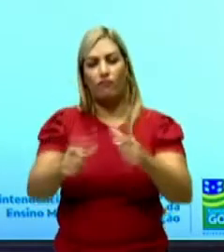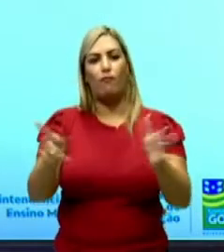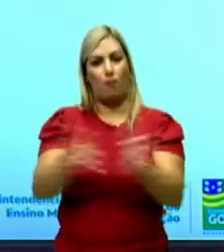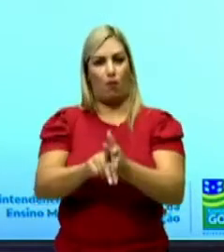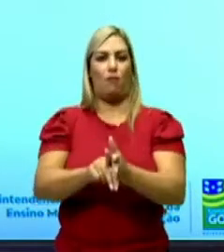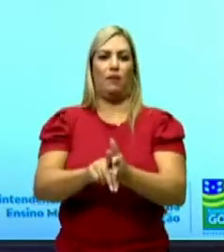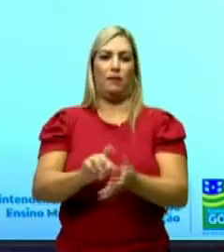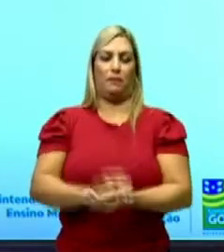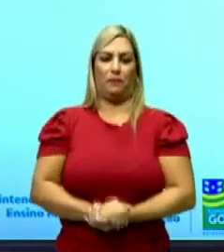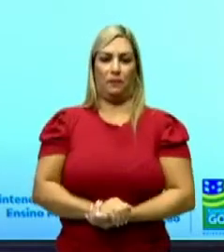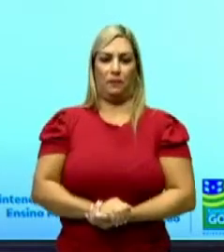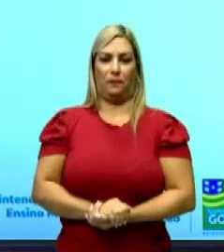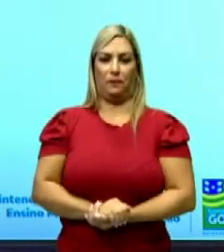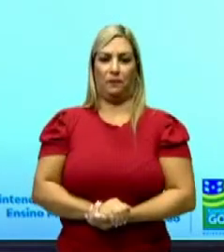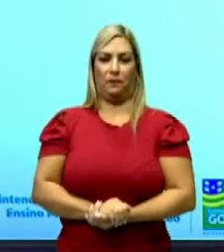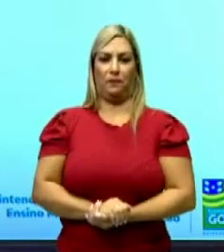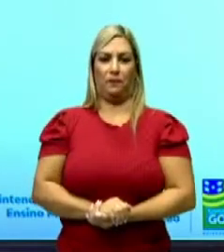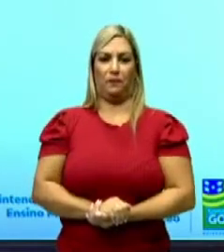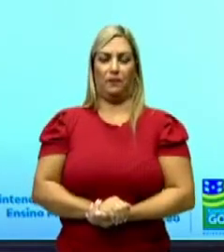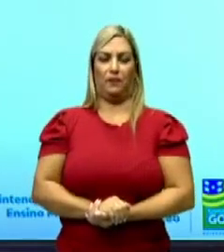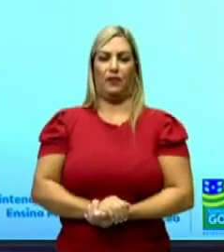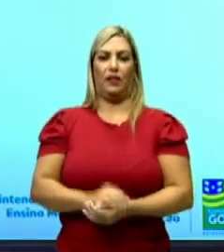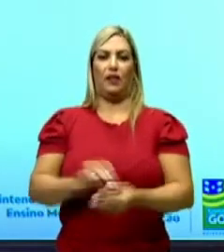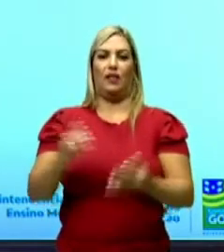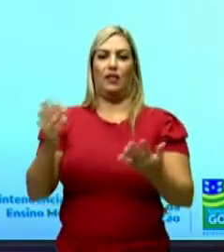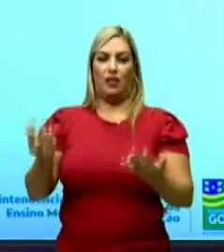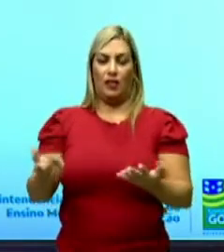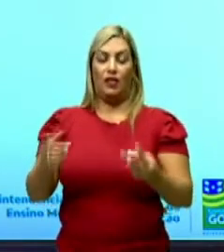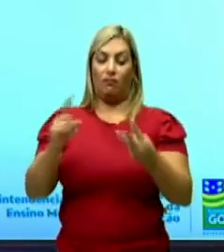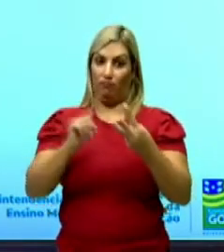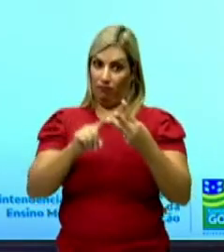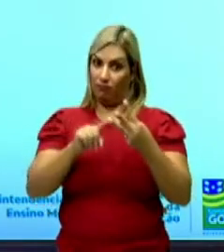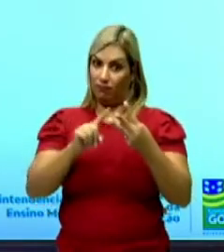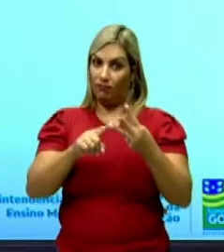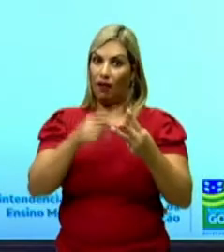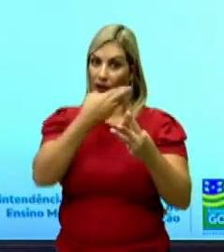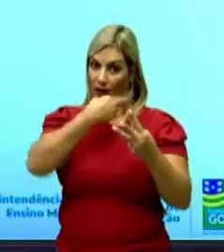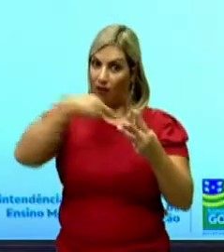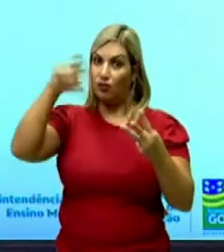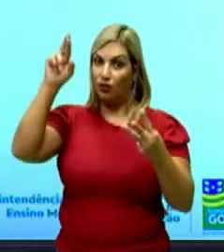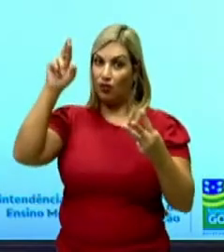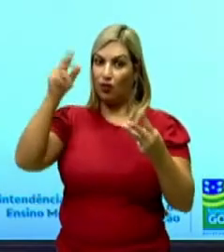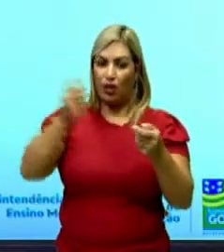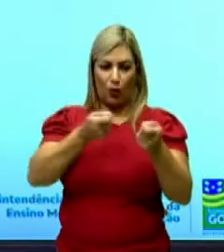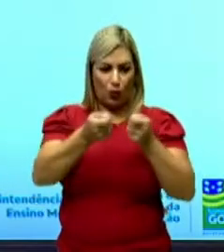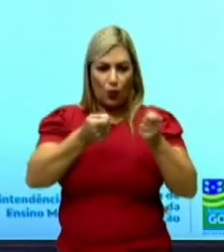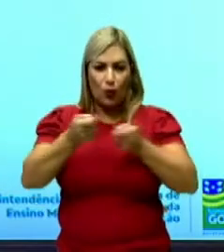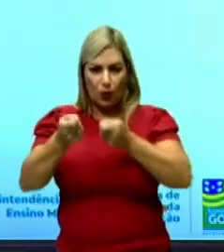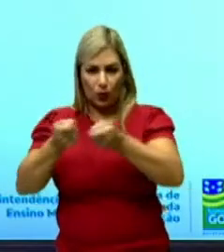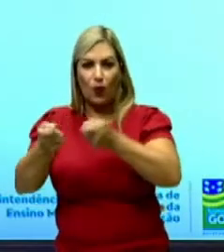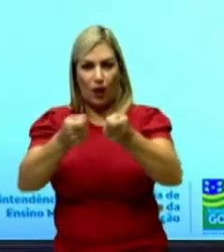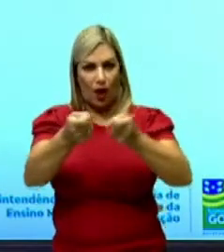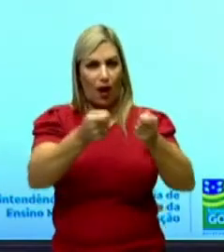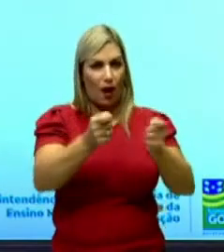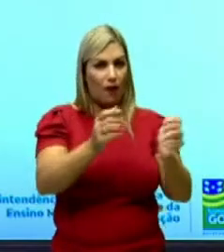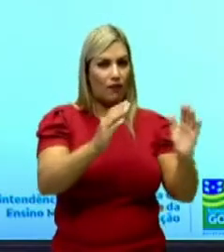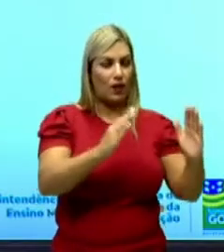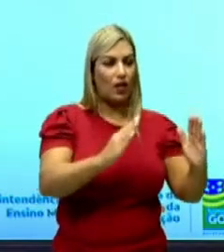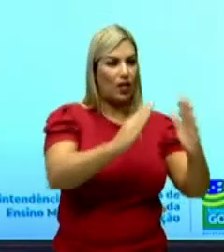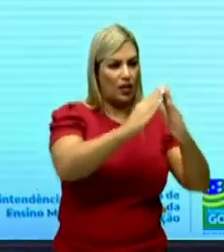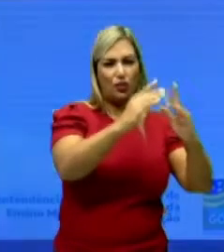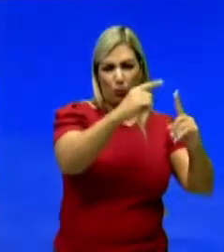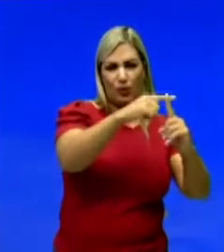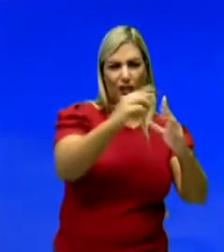centrada e por último né até é esse caráter religioso faraó dirigir os tempos e era